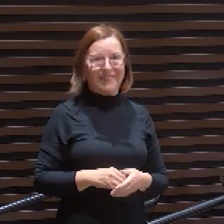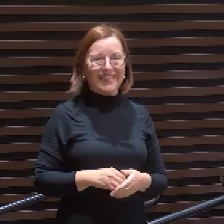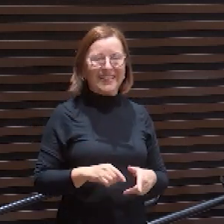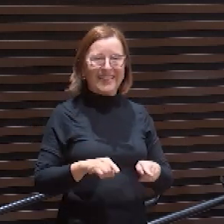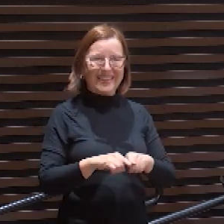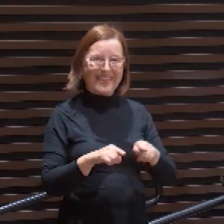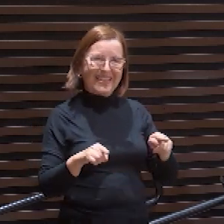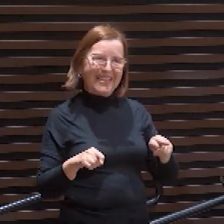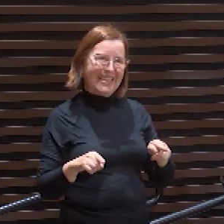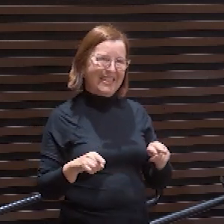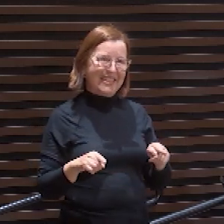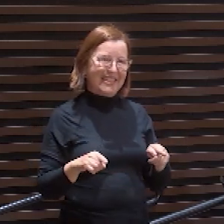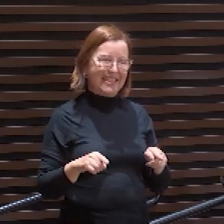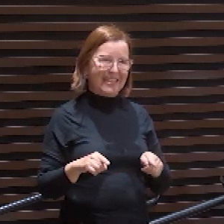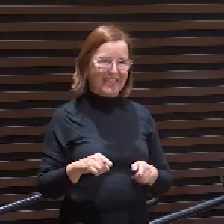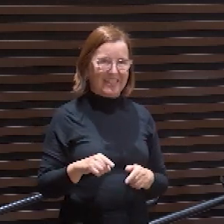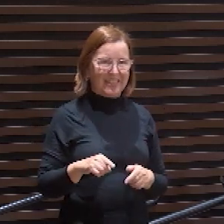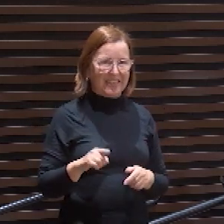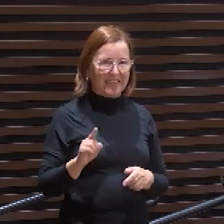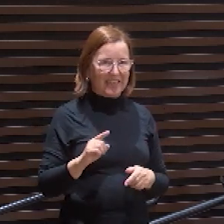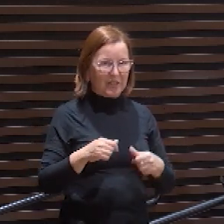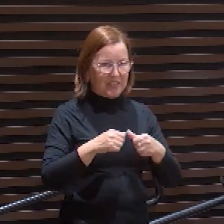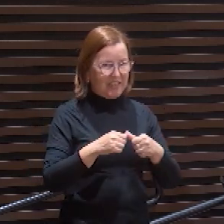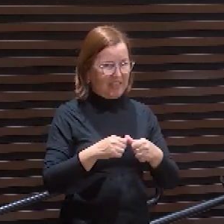não está aqui brincando